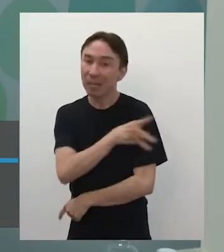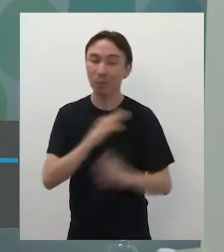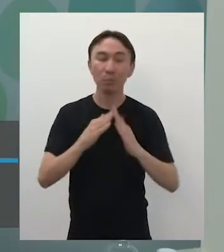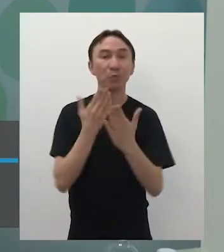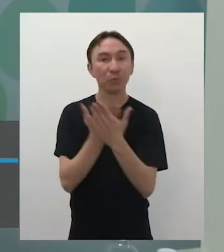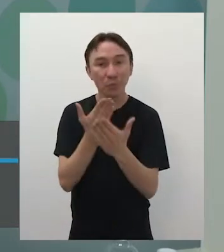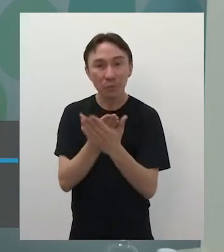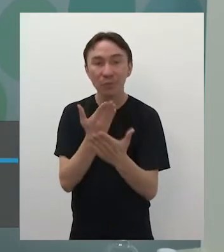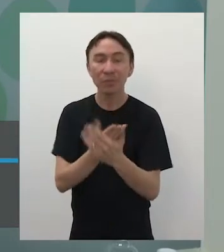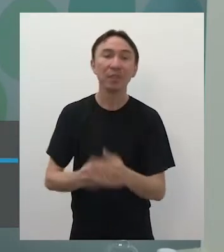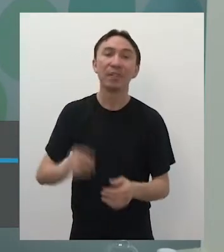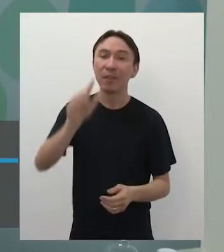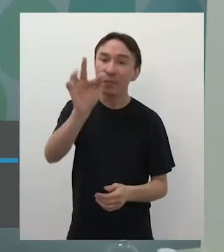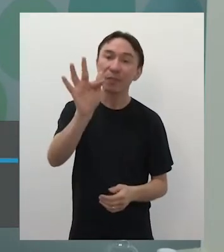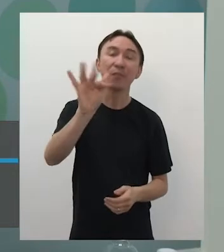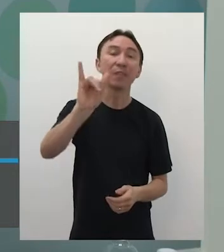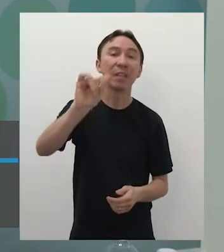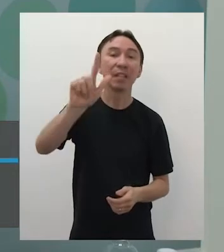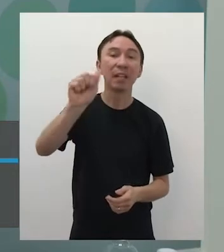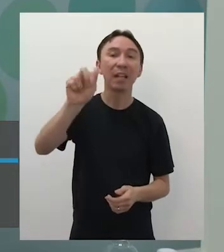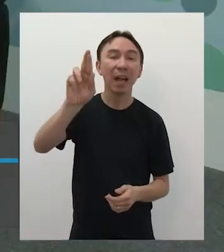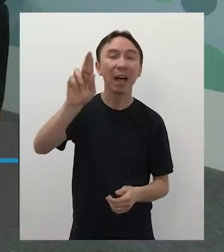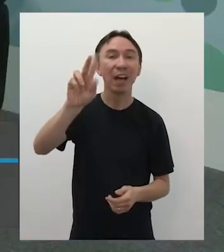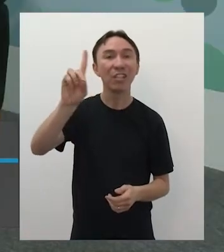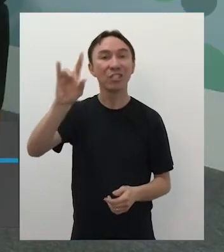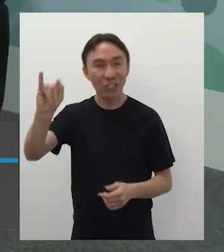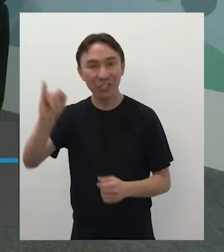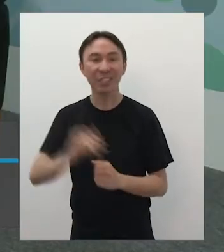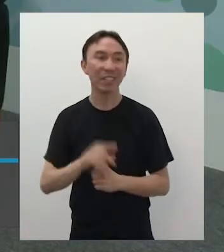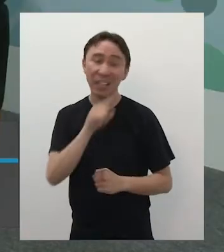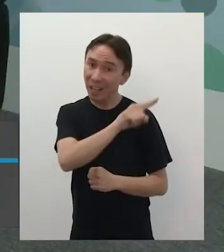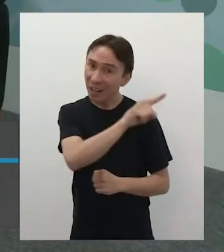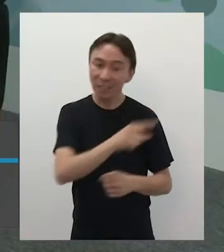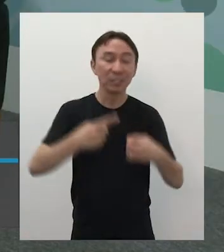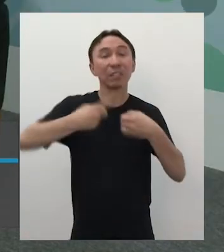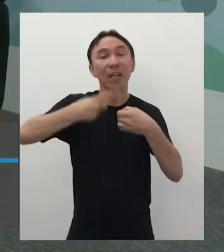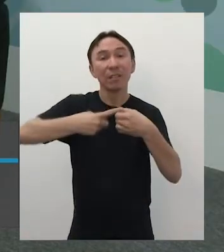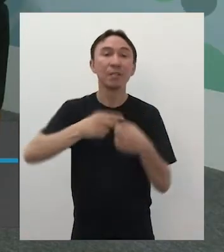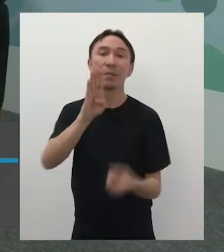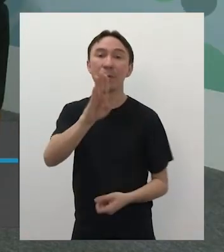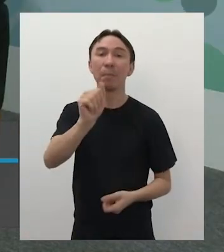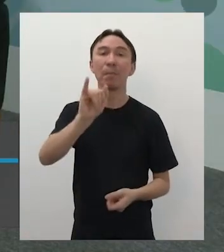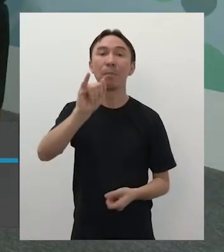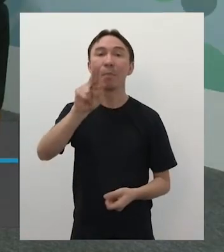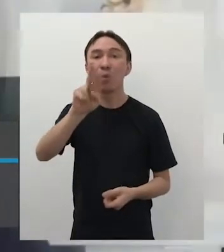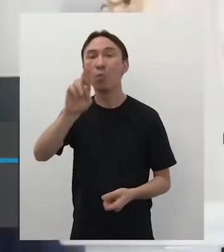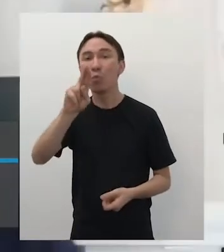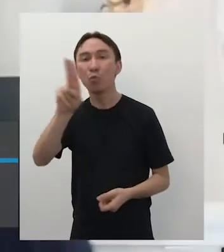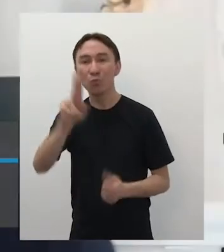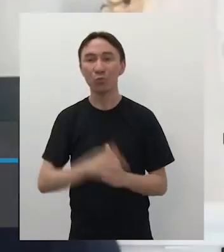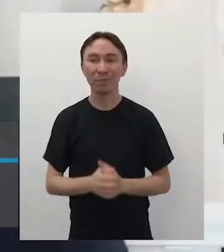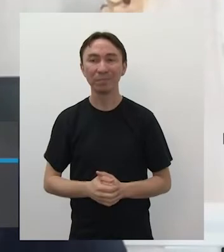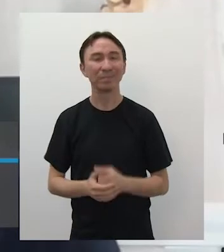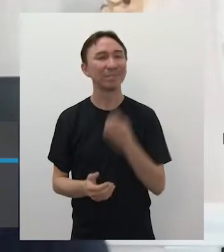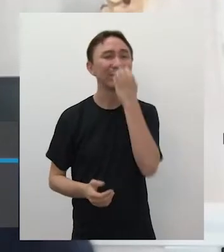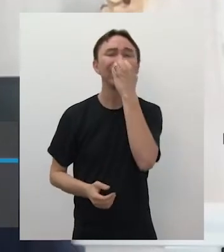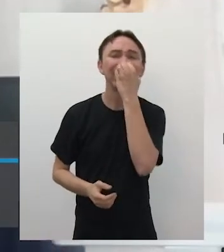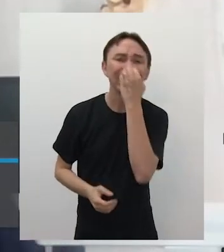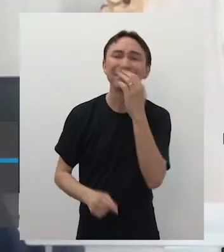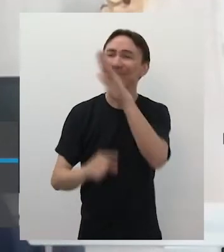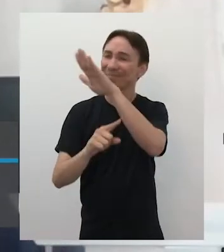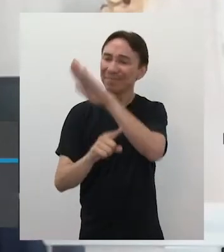rotina diária. Com a palavra, a educadora Simone de Oliveira Gonçalves, professora dos anos iniciais